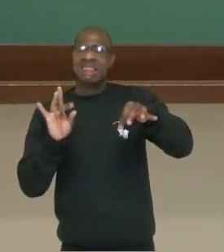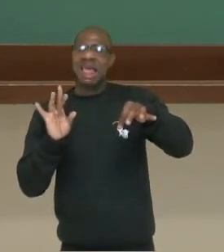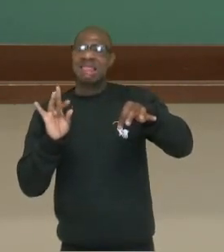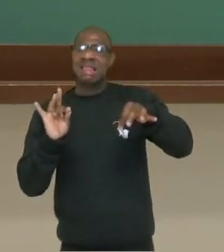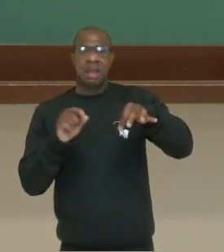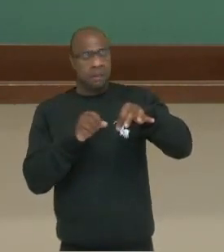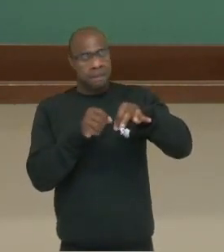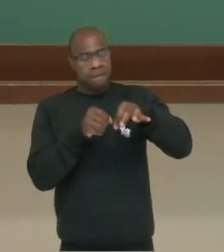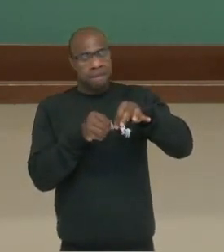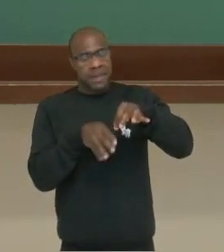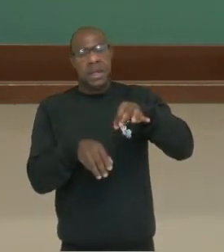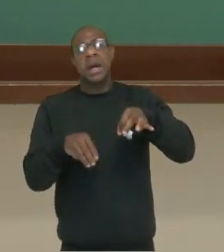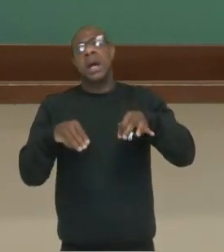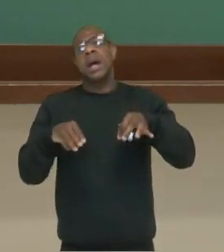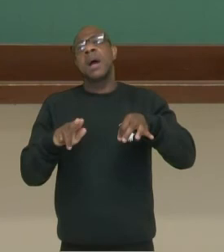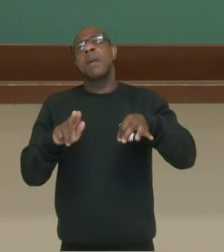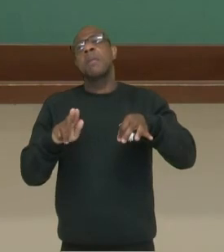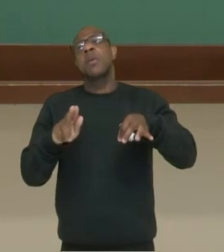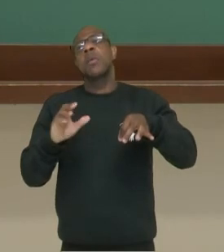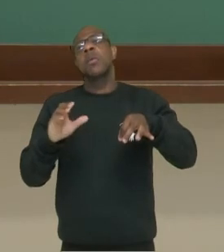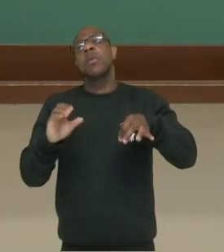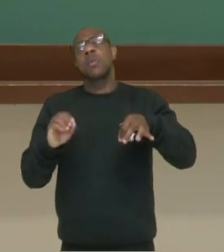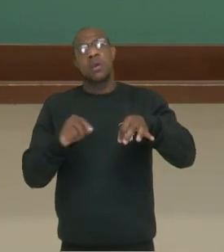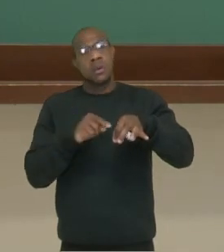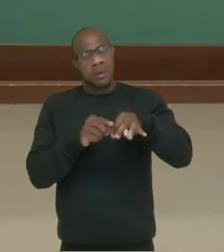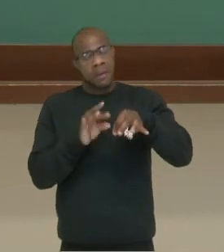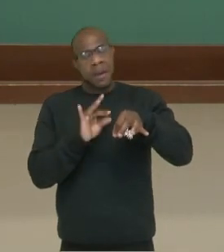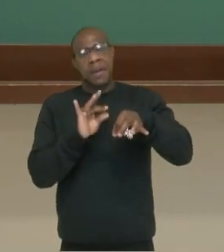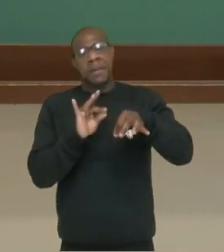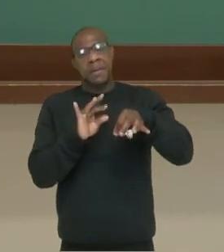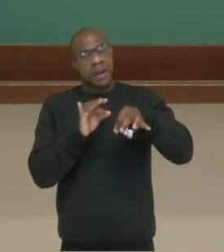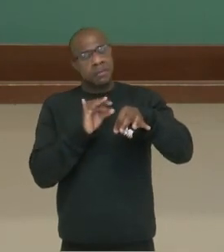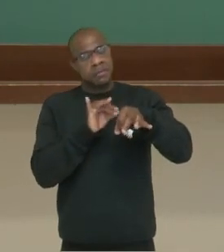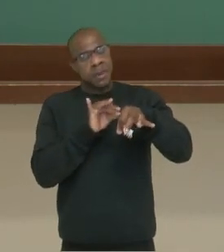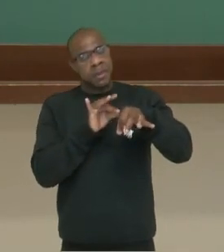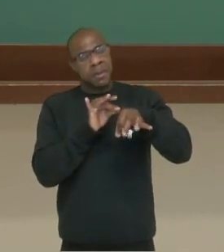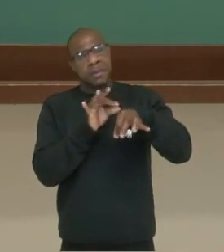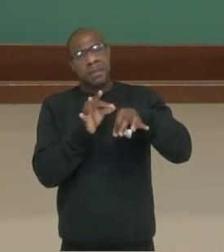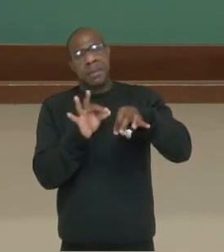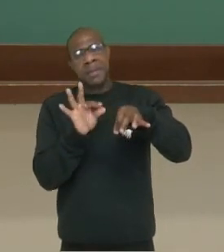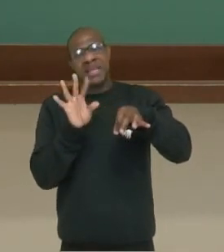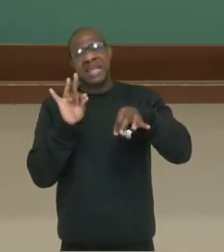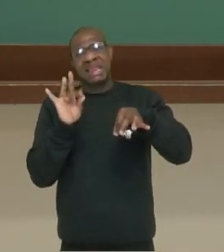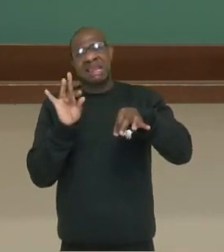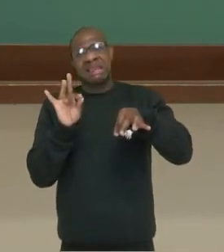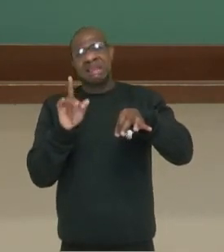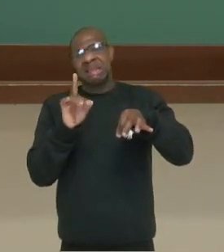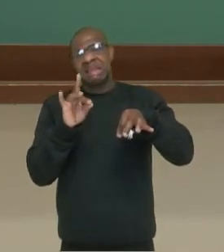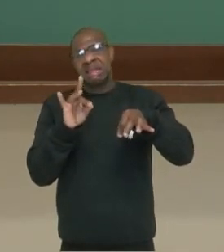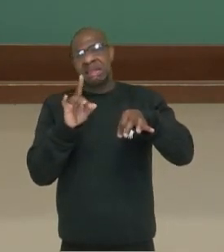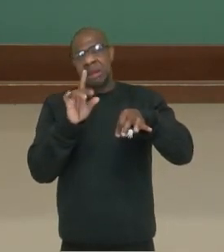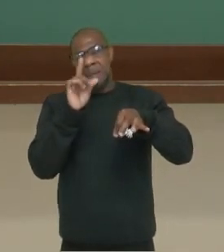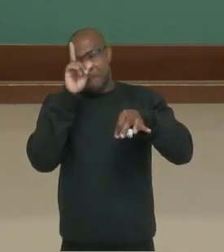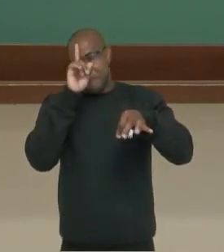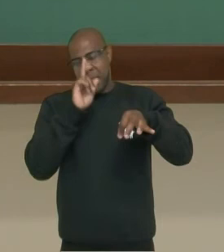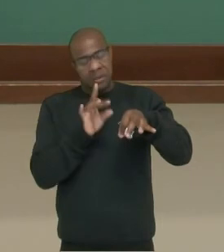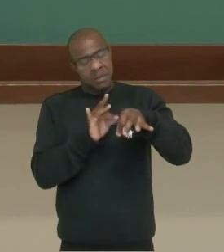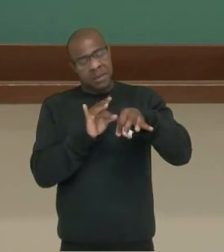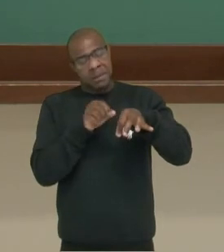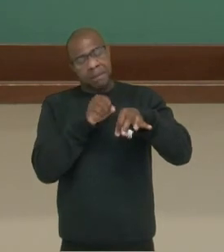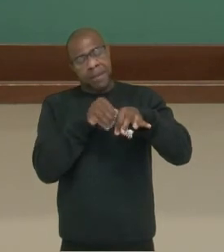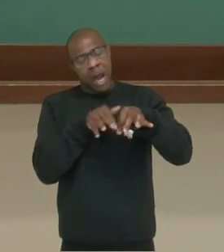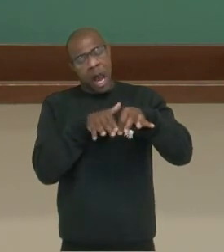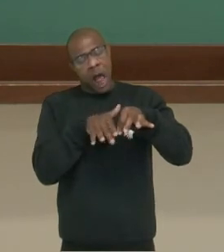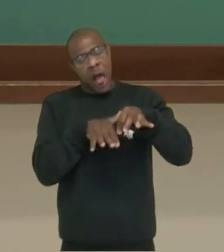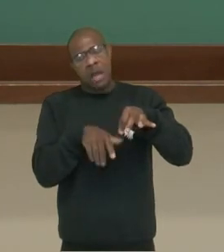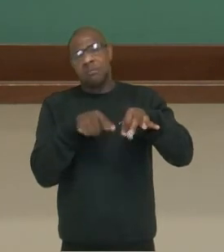é um muco. De onde que ele vem? Ele vem lá do colo do útero. O útero tem essa junção que vai para o canal vaginal